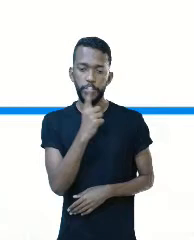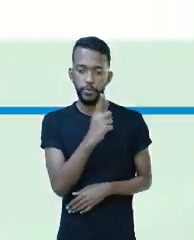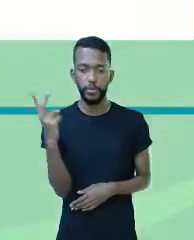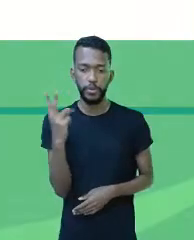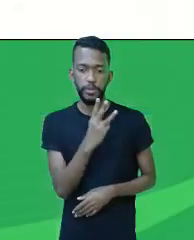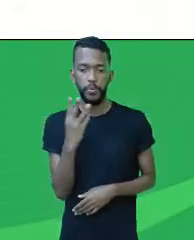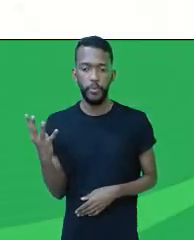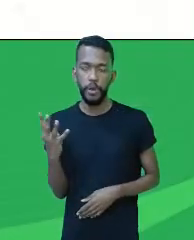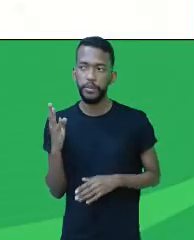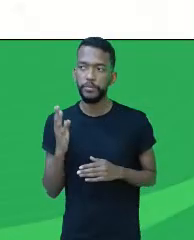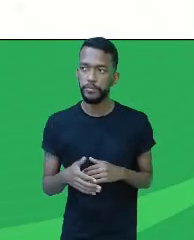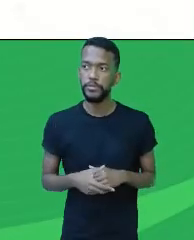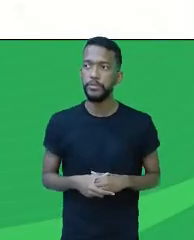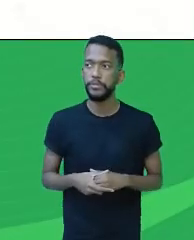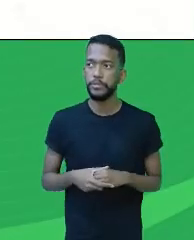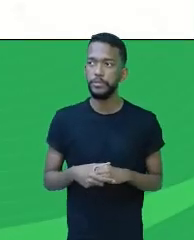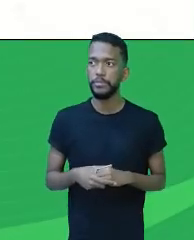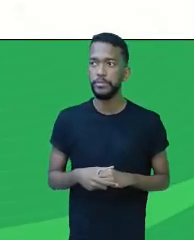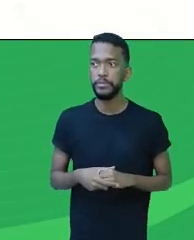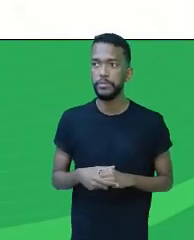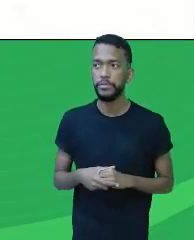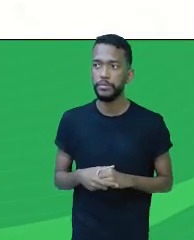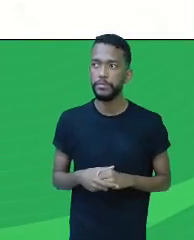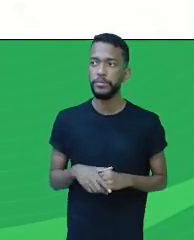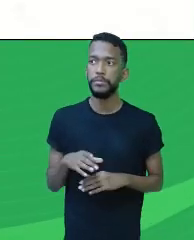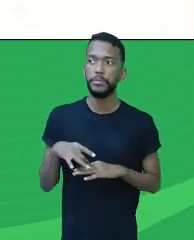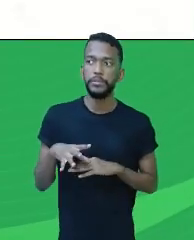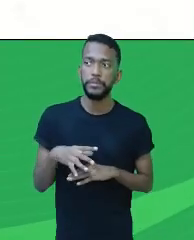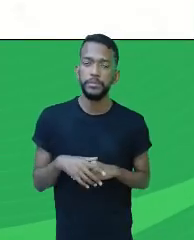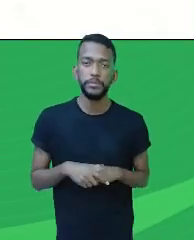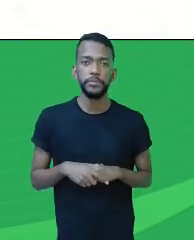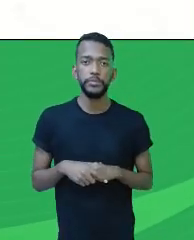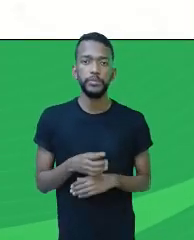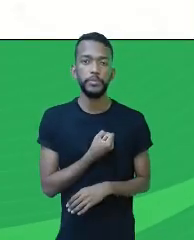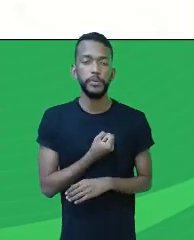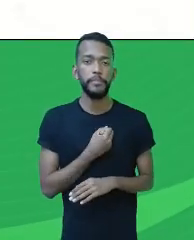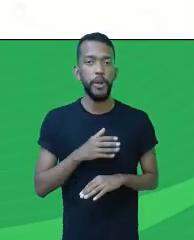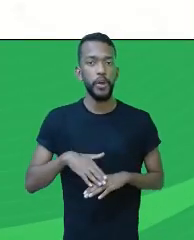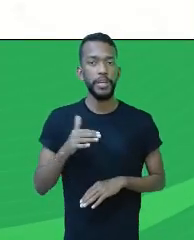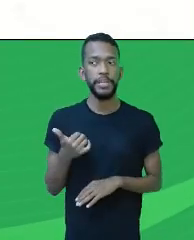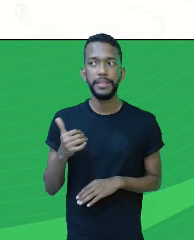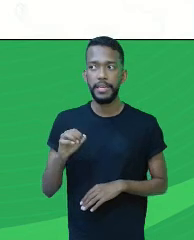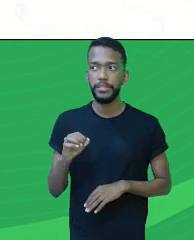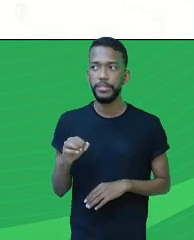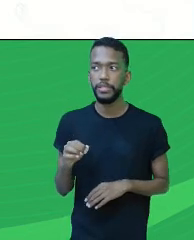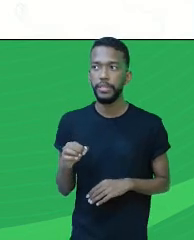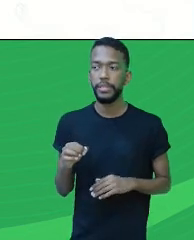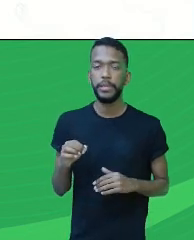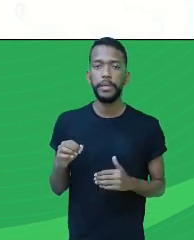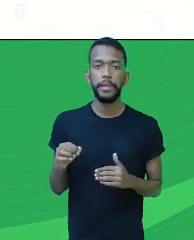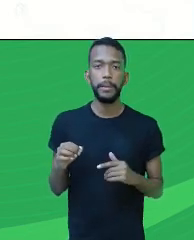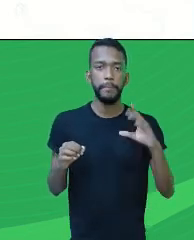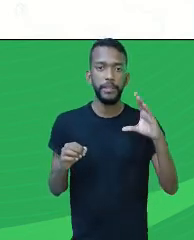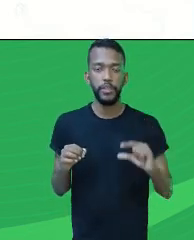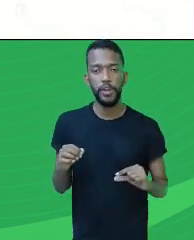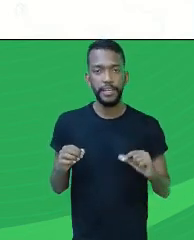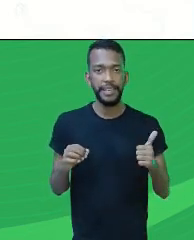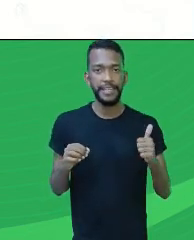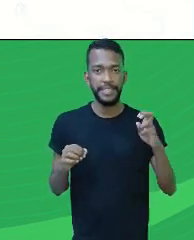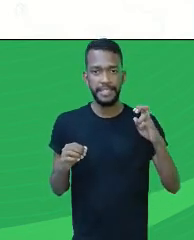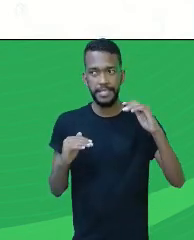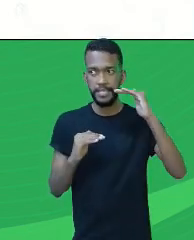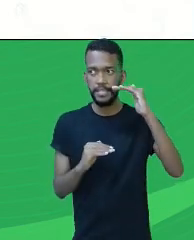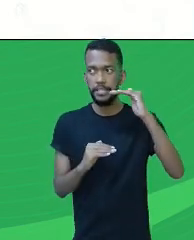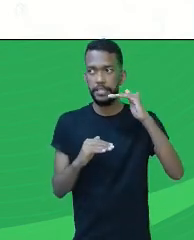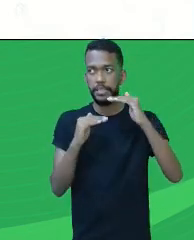4 espaços. Olha ali, primeira dica, vamos ver. Número maior que 10, menor do